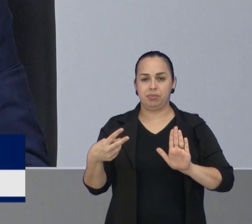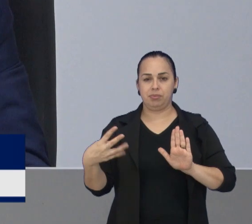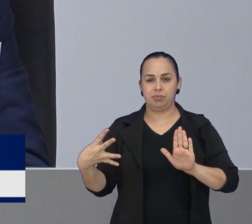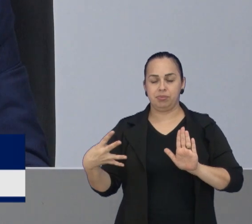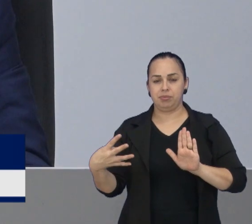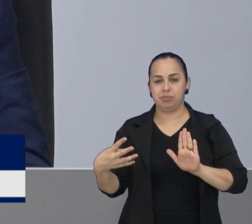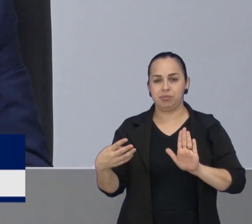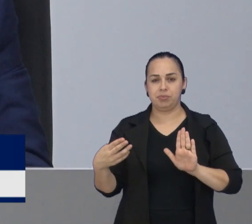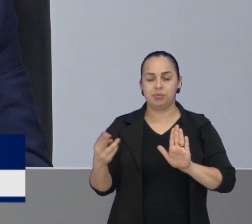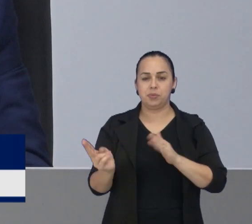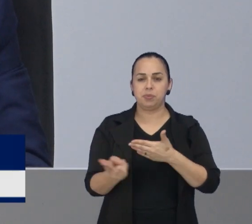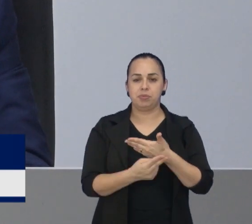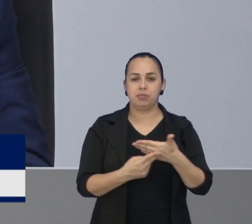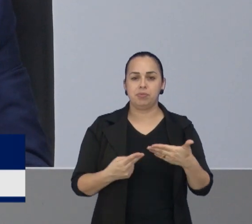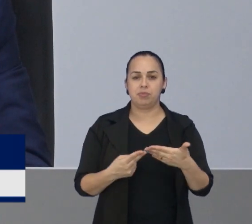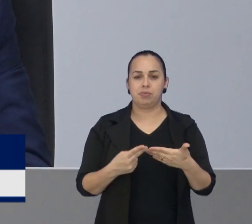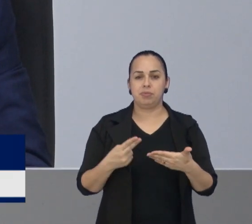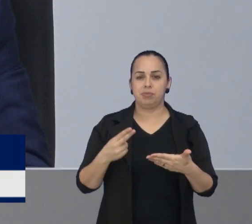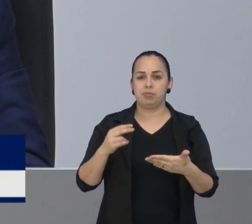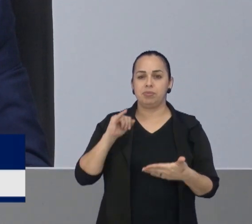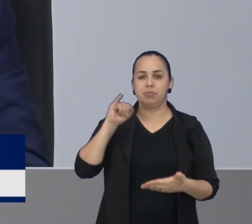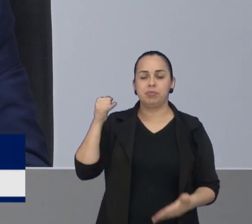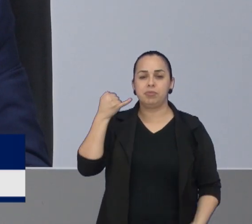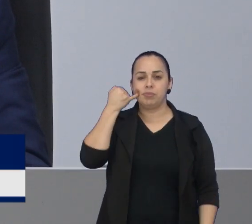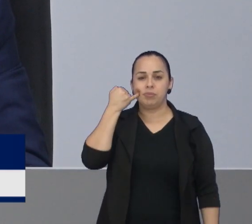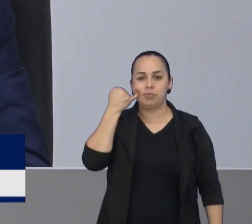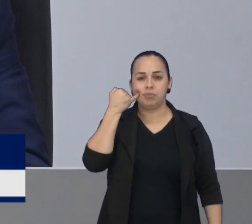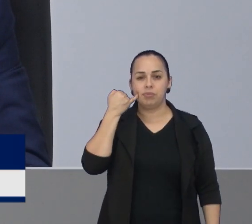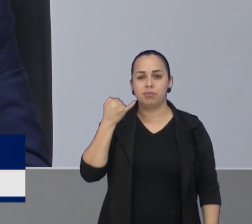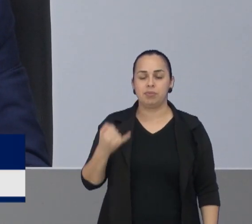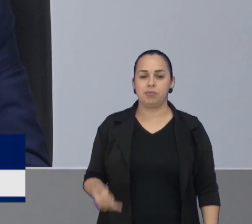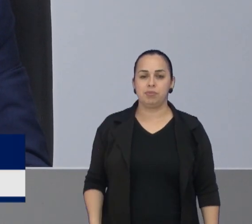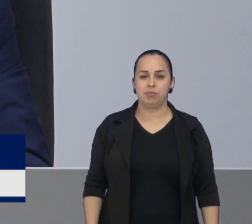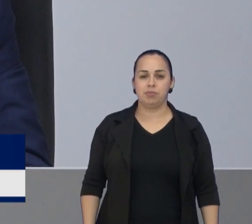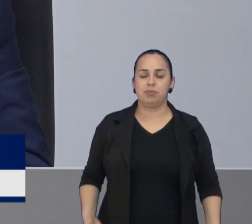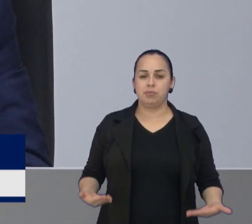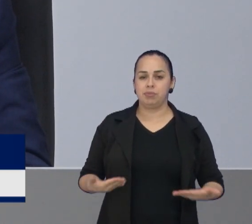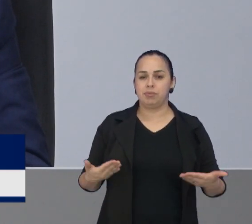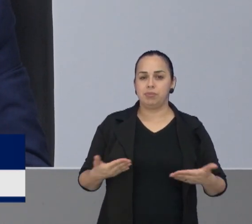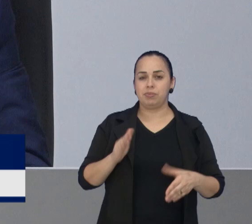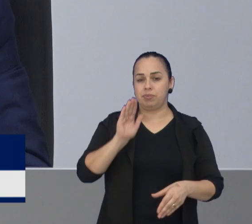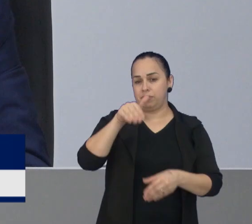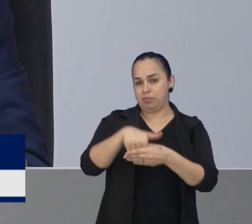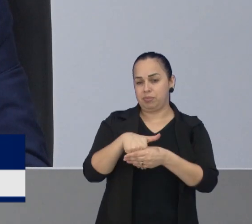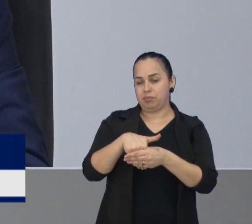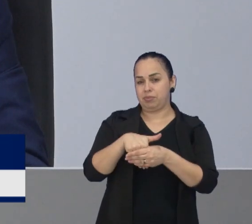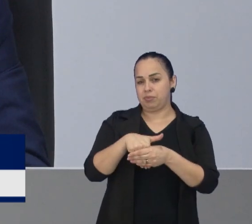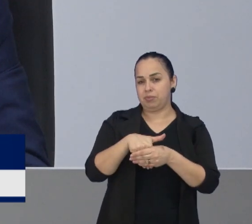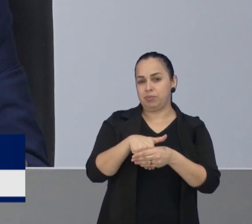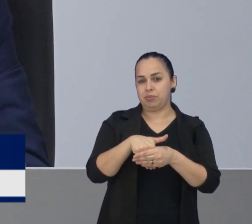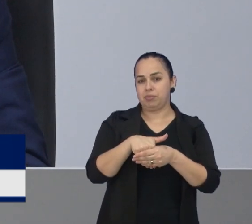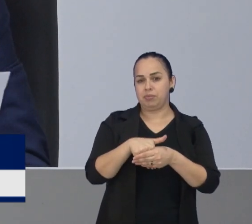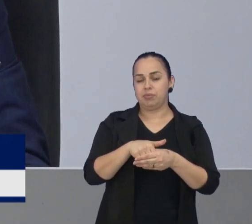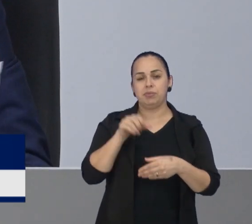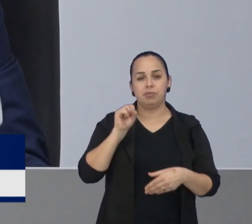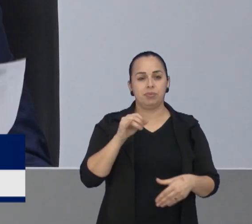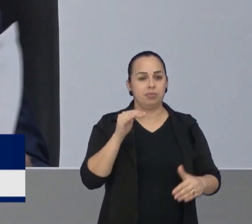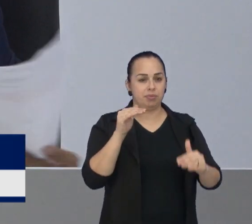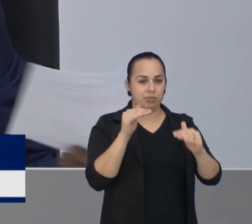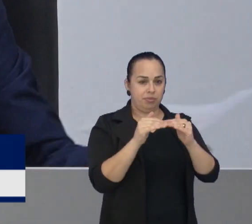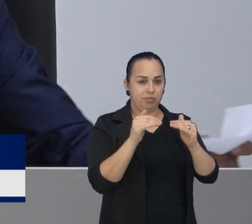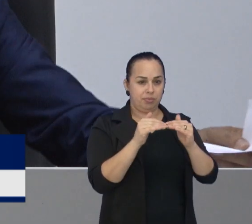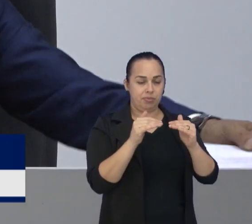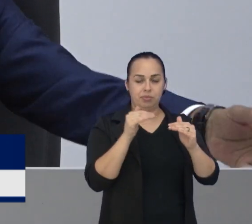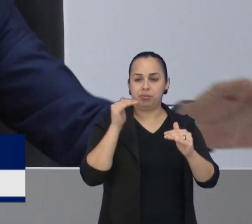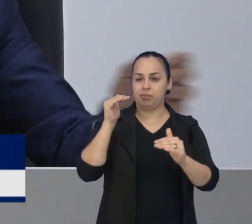105/2024, autoria do vereador Juvenil Silvério. Em votação, o processo. Vereadores favoráveis permaneçam como